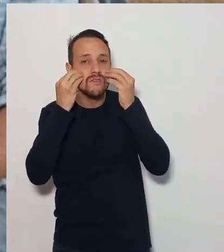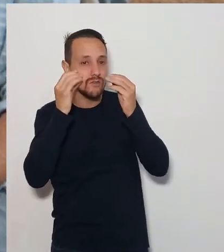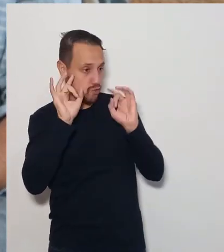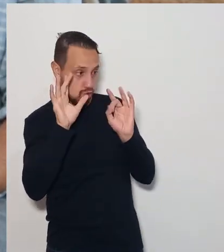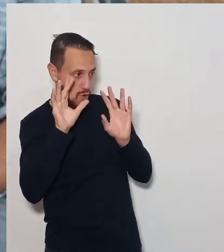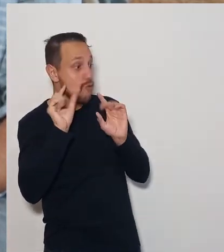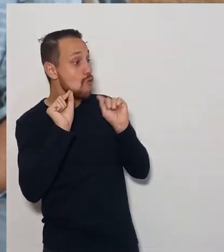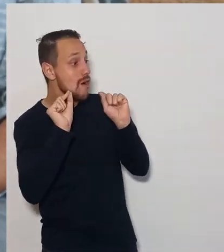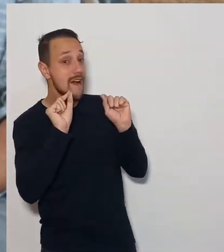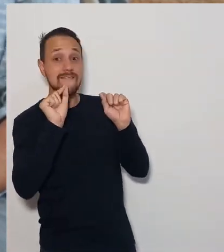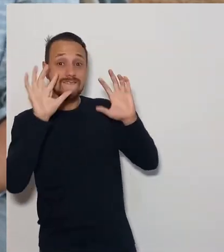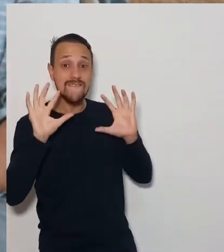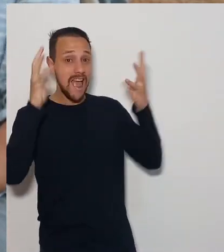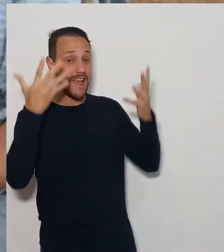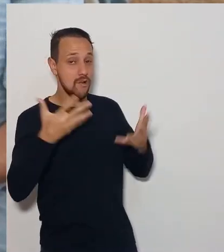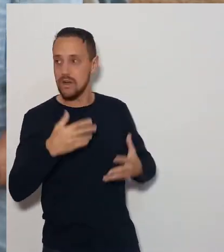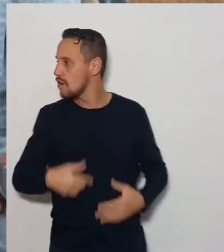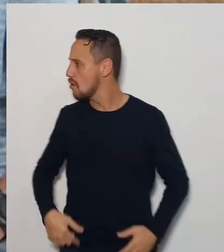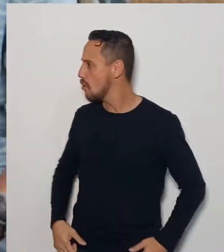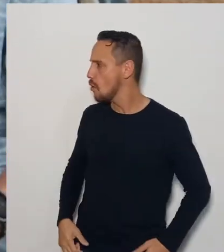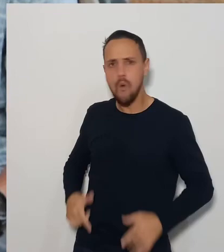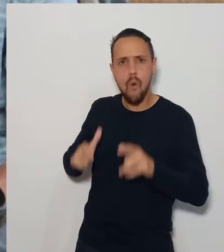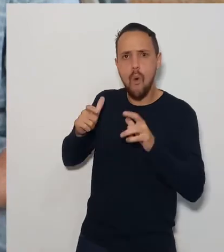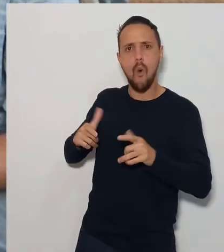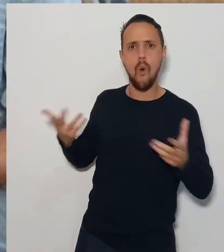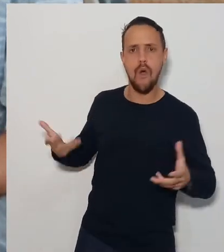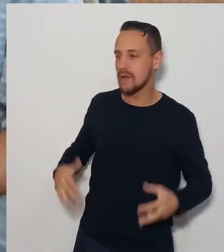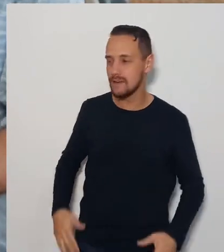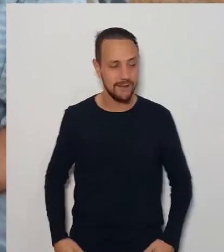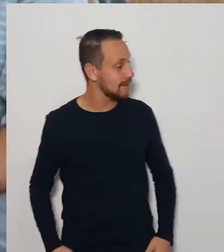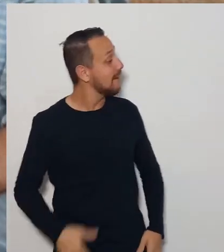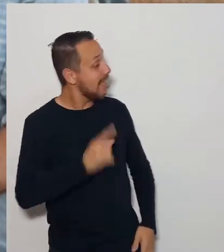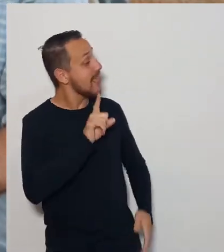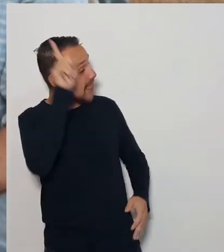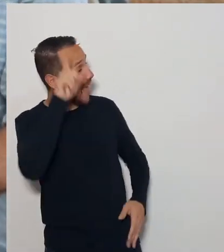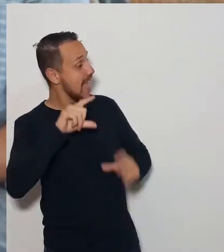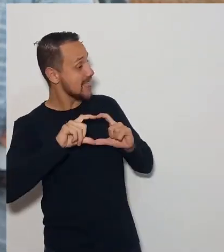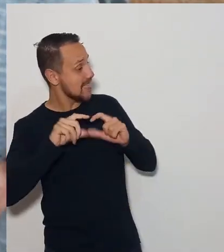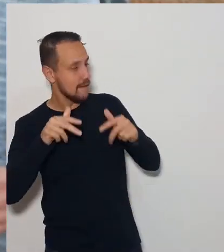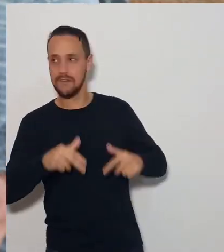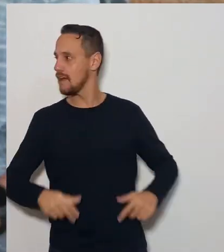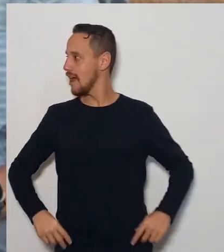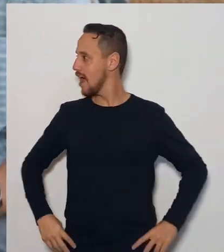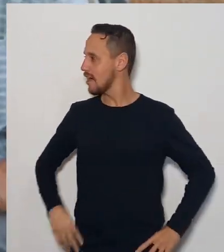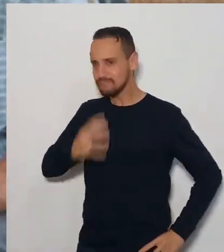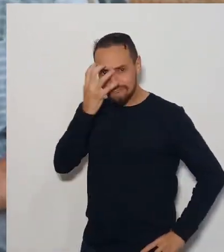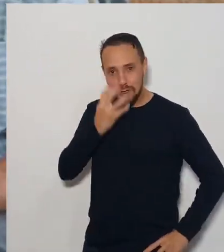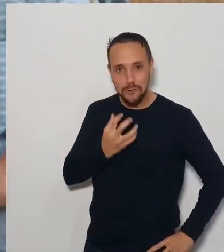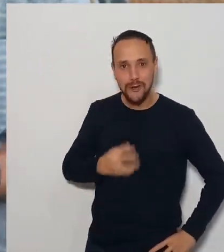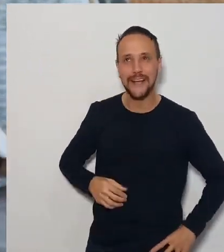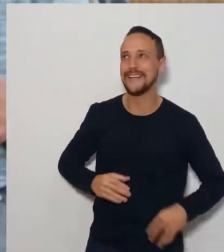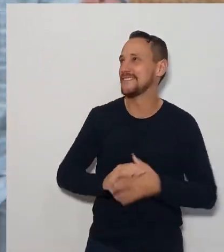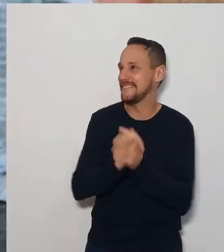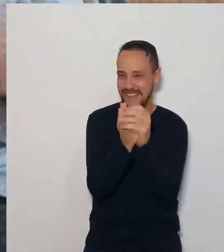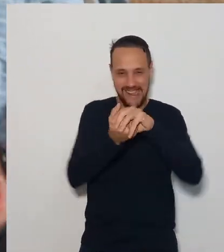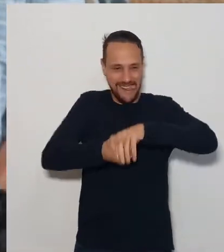vermelho? Que hoje tem festança, tchau. Onde? Uai, mas vou falar pra você que é lá na Defip. Sério mesmo,